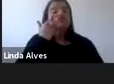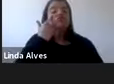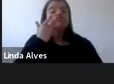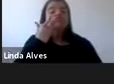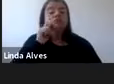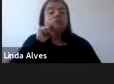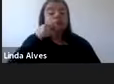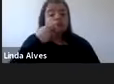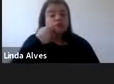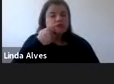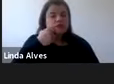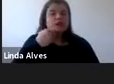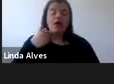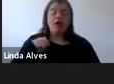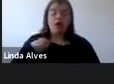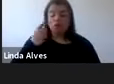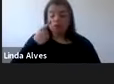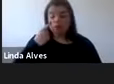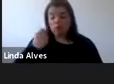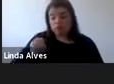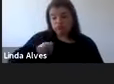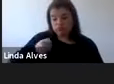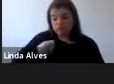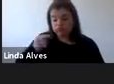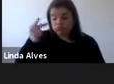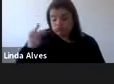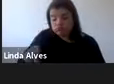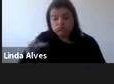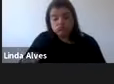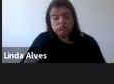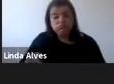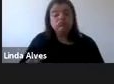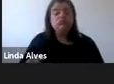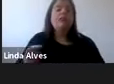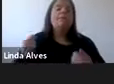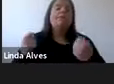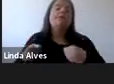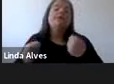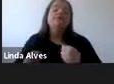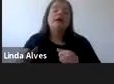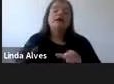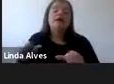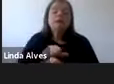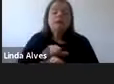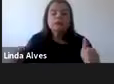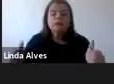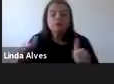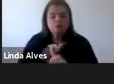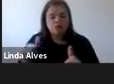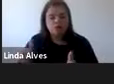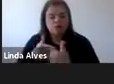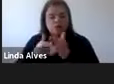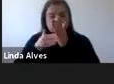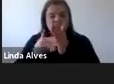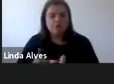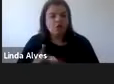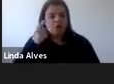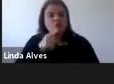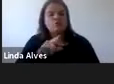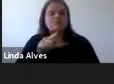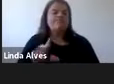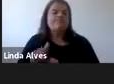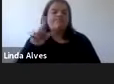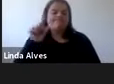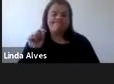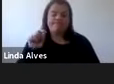olha, os números são esses, certo? E agora nós temos que trabalhar em cima disso para buscar uma alternativa. Então, assim,